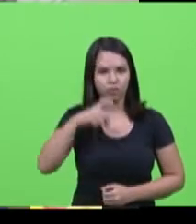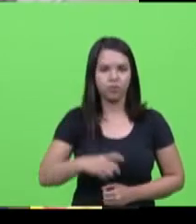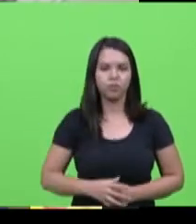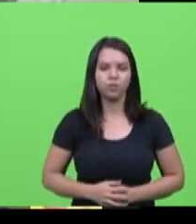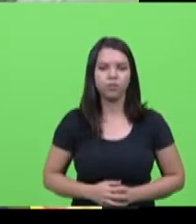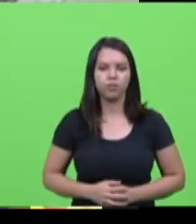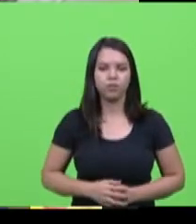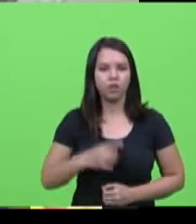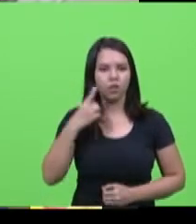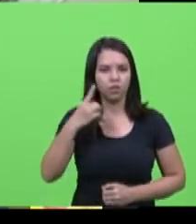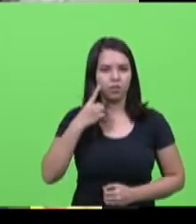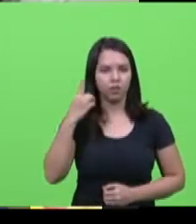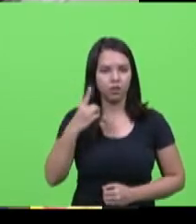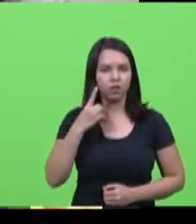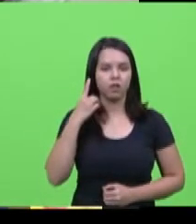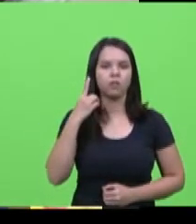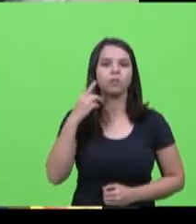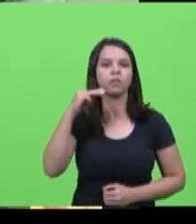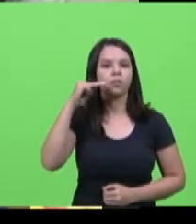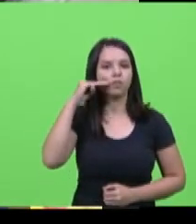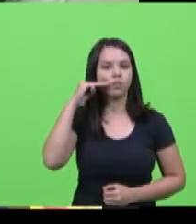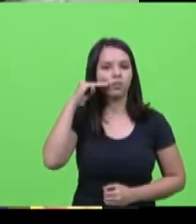Deputada Marlene Fengler.